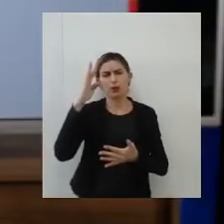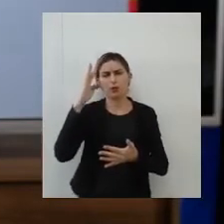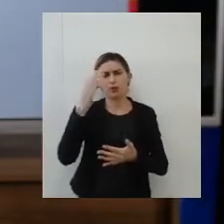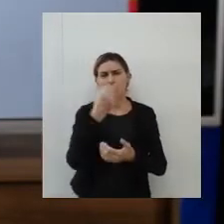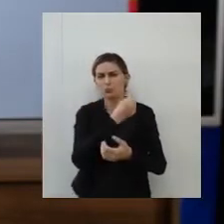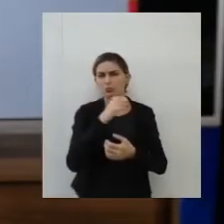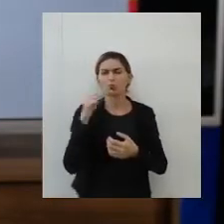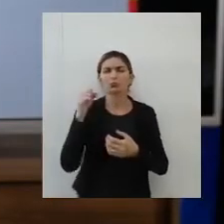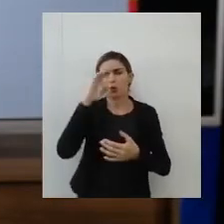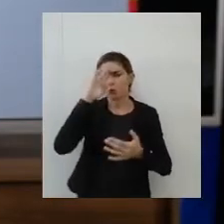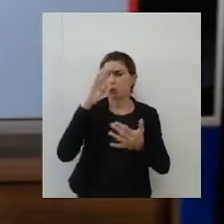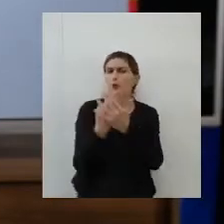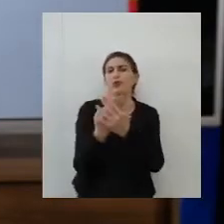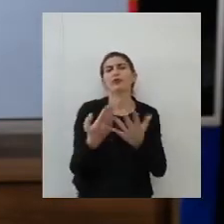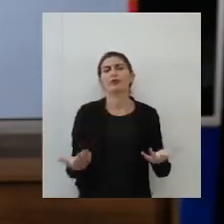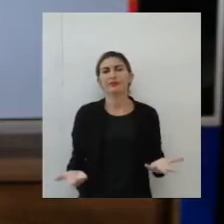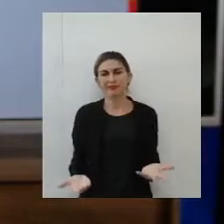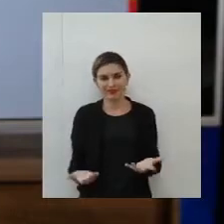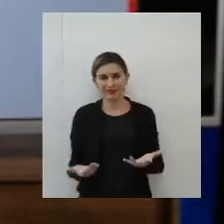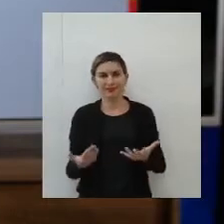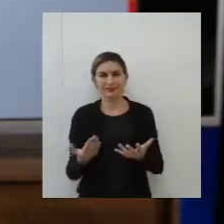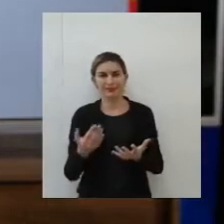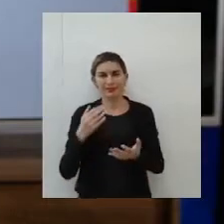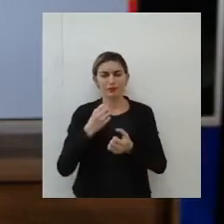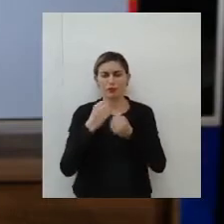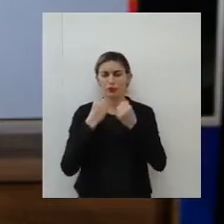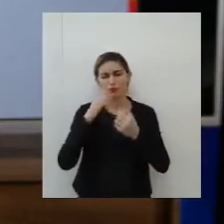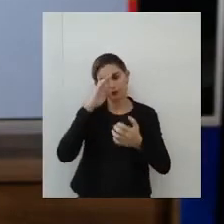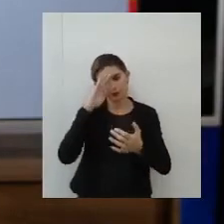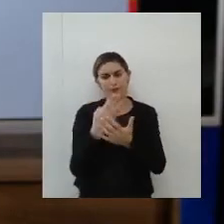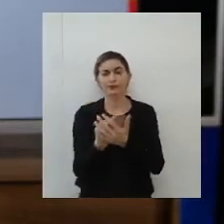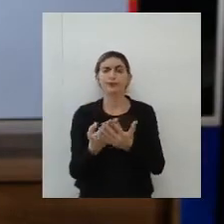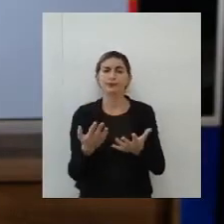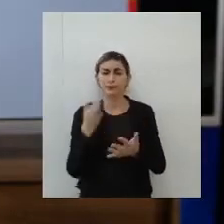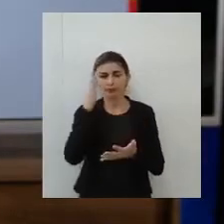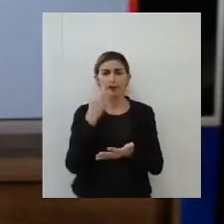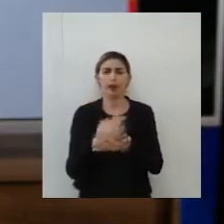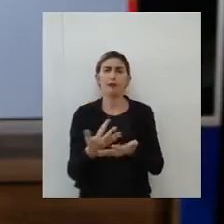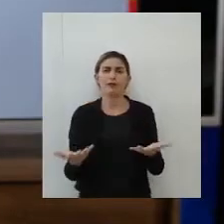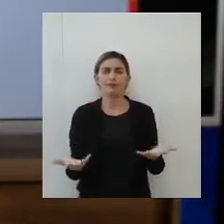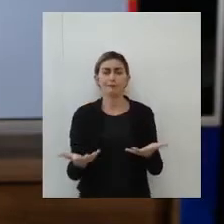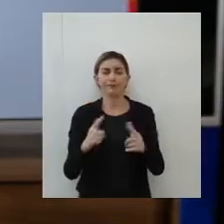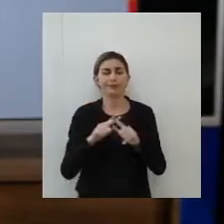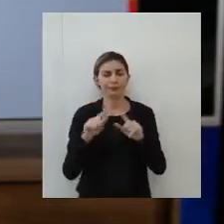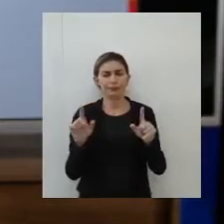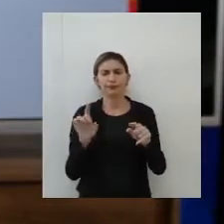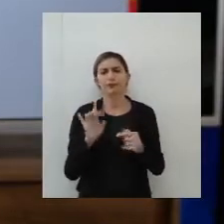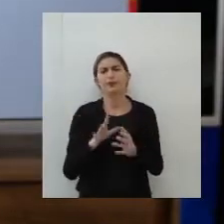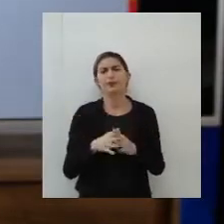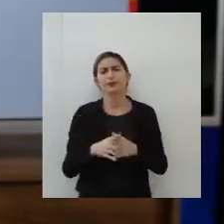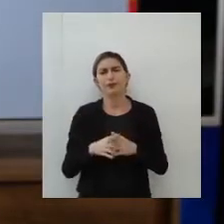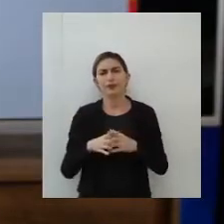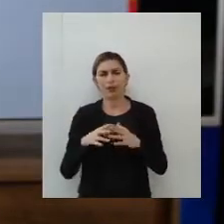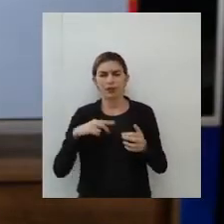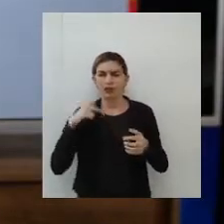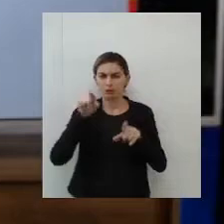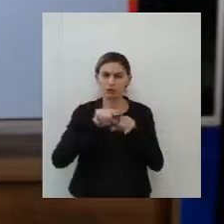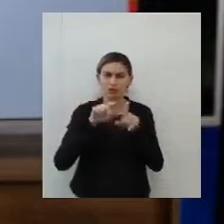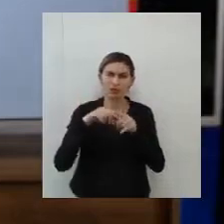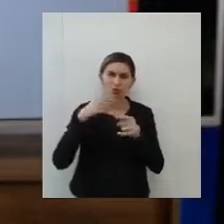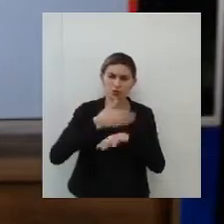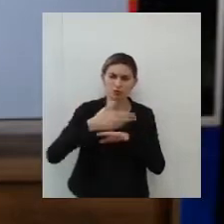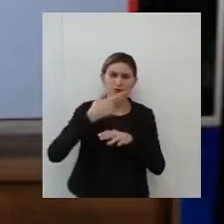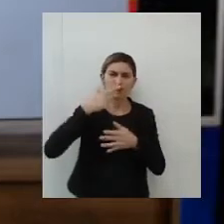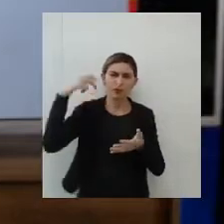sua principal fonte de força. Tá? Além desse estigma de castigo, de